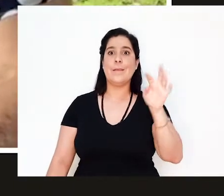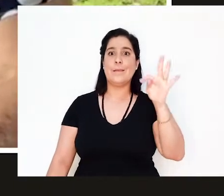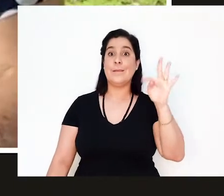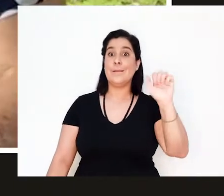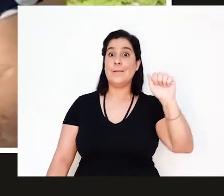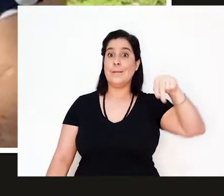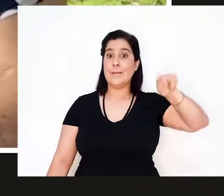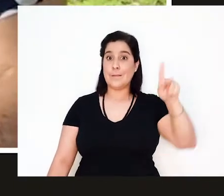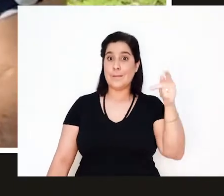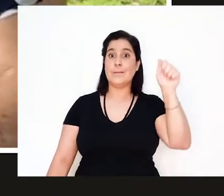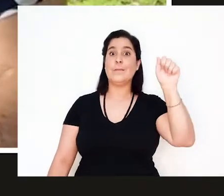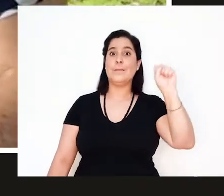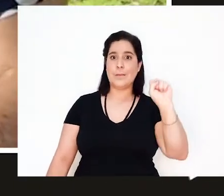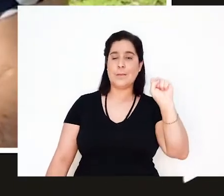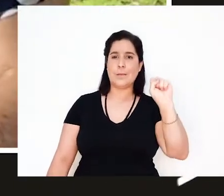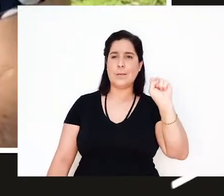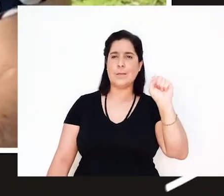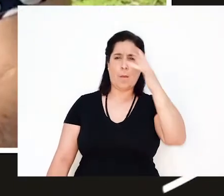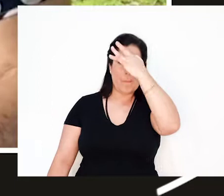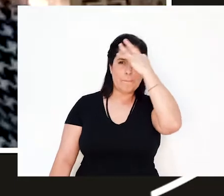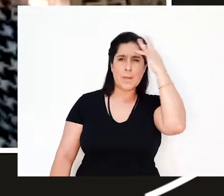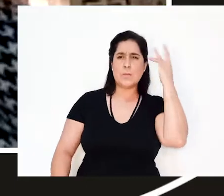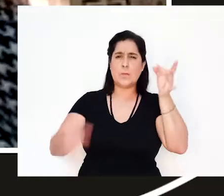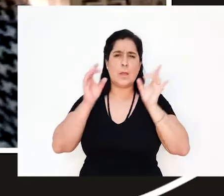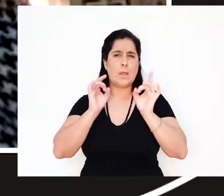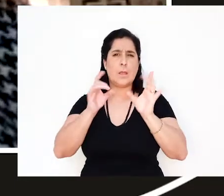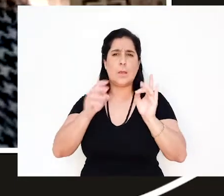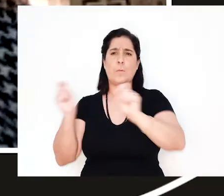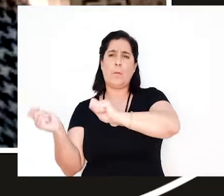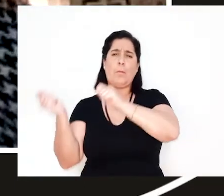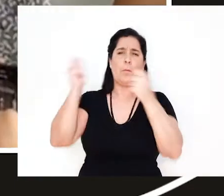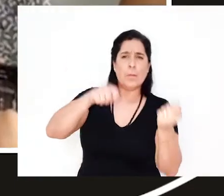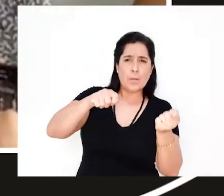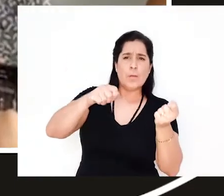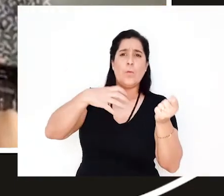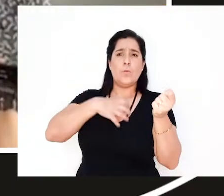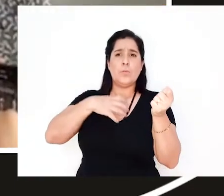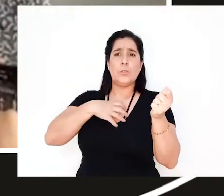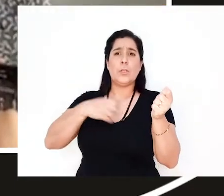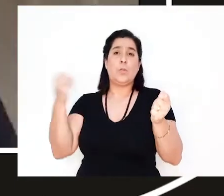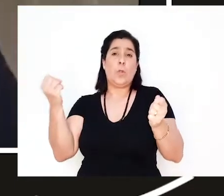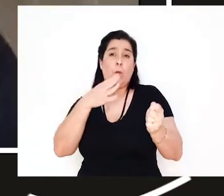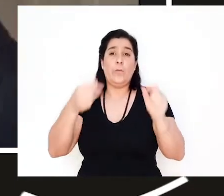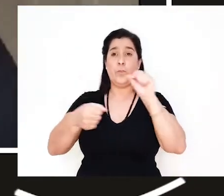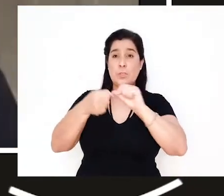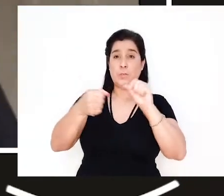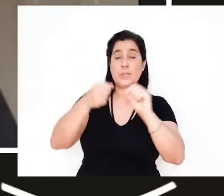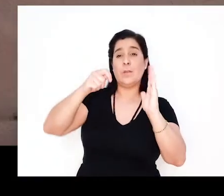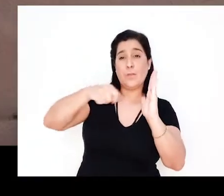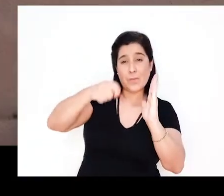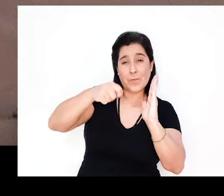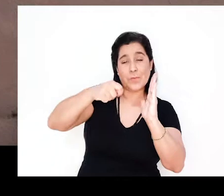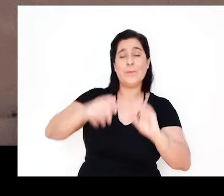nossas tanhas. Pessoas incríveis que se readaptaram ao novo formato junto com a gente. Meu nome é Vera